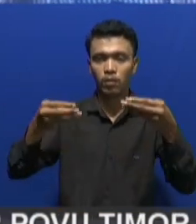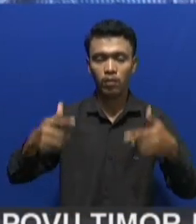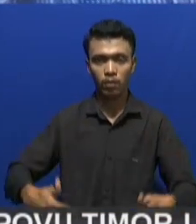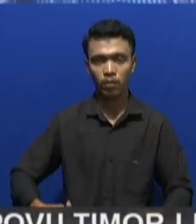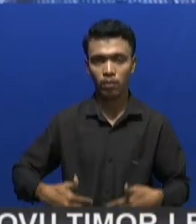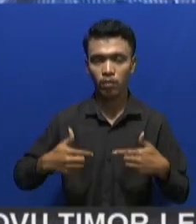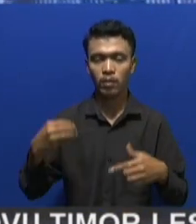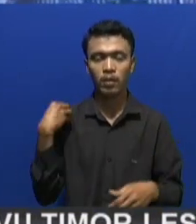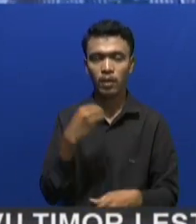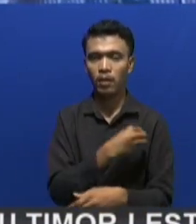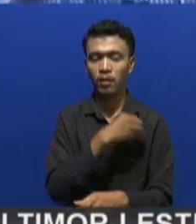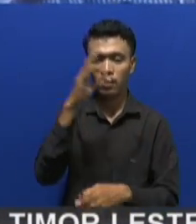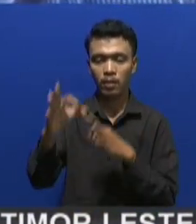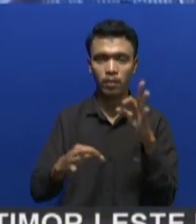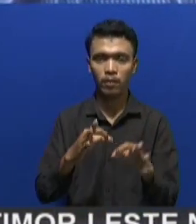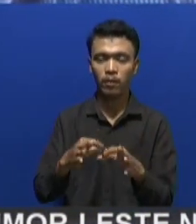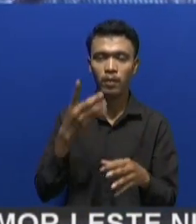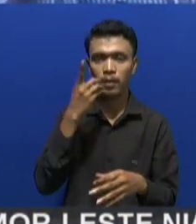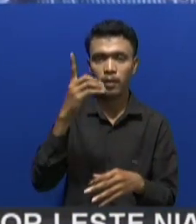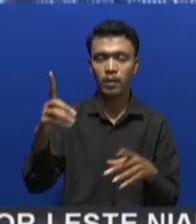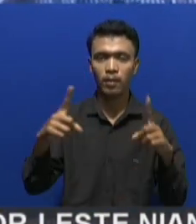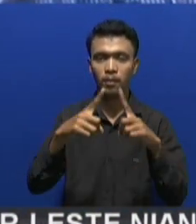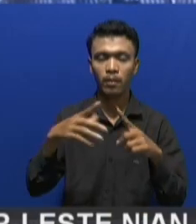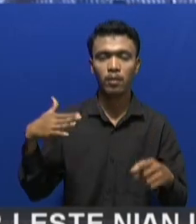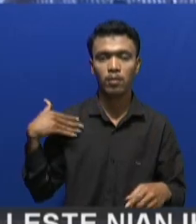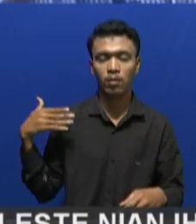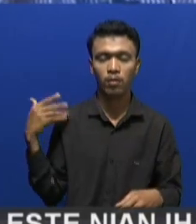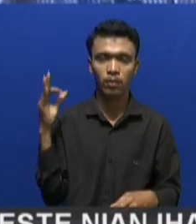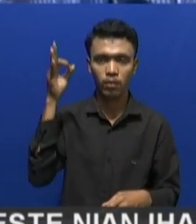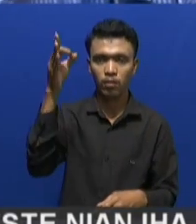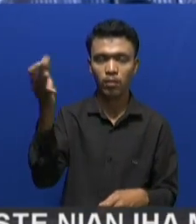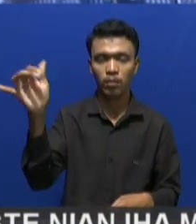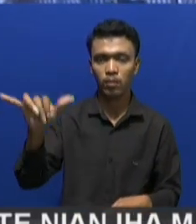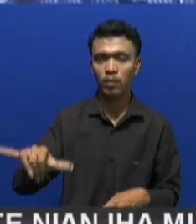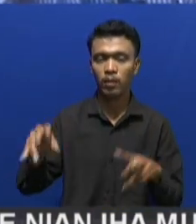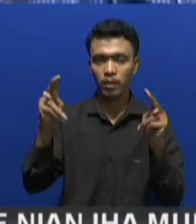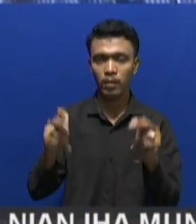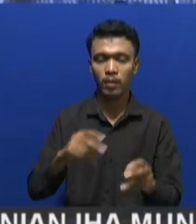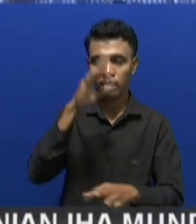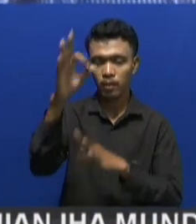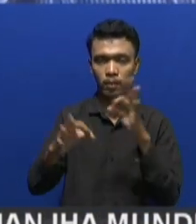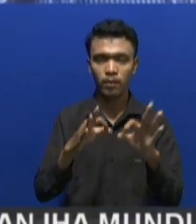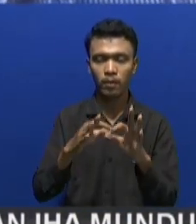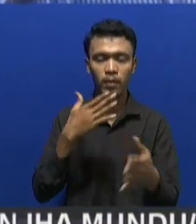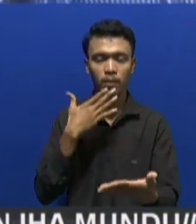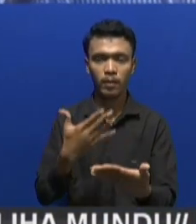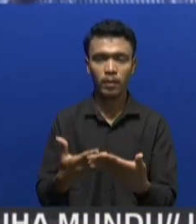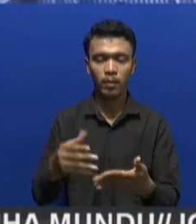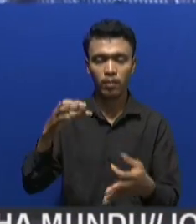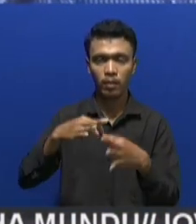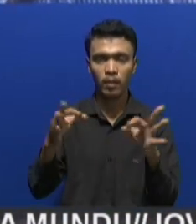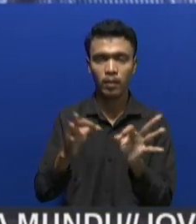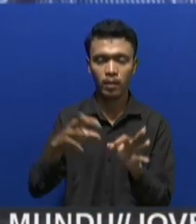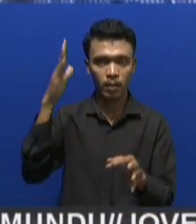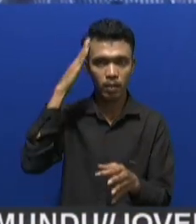minha esperança né, até para o futuro, o jovem futuro ser. Futuro tem que esperança forte, tem que a dia ser mental da dia,